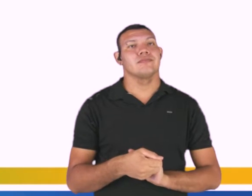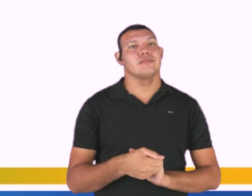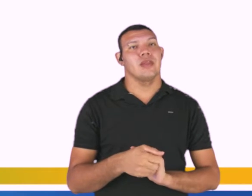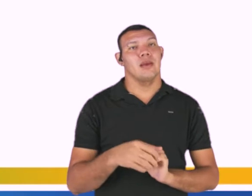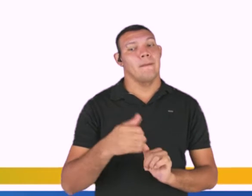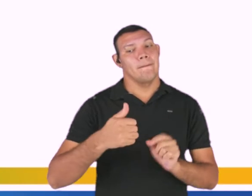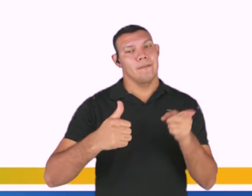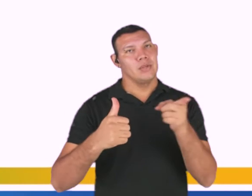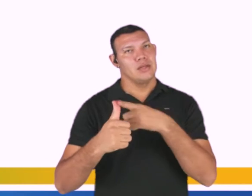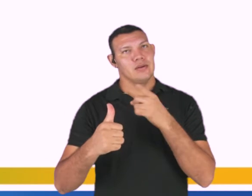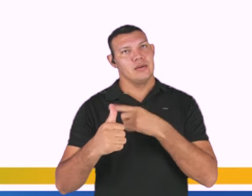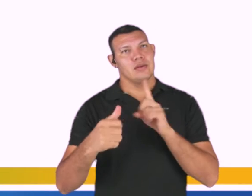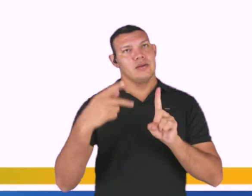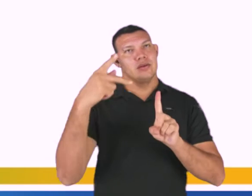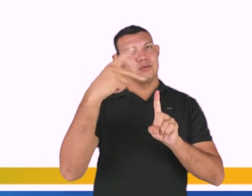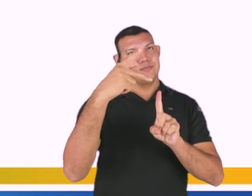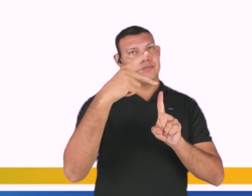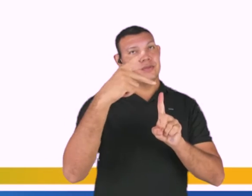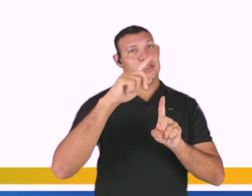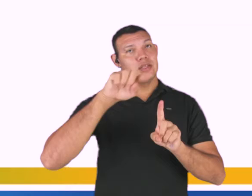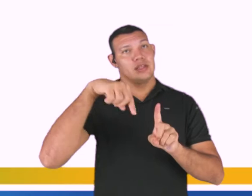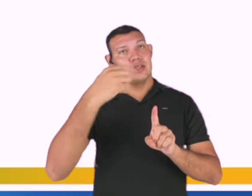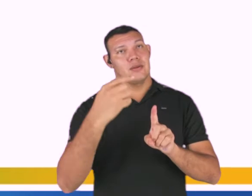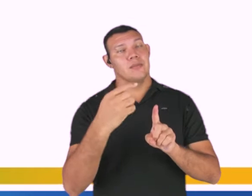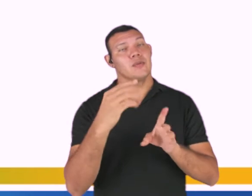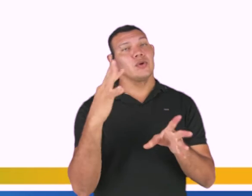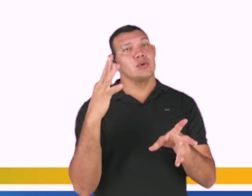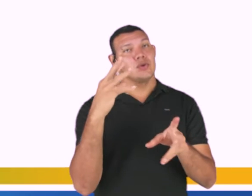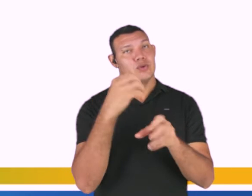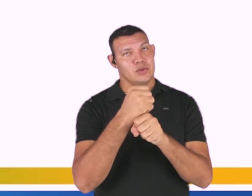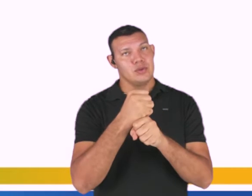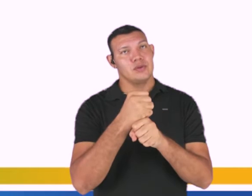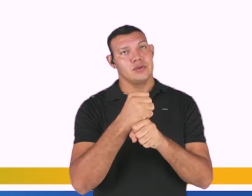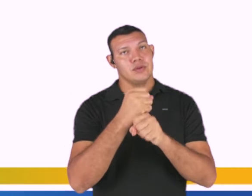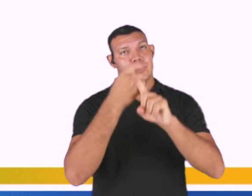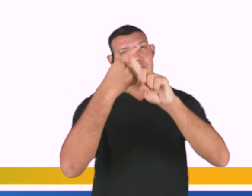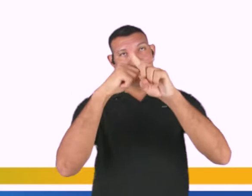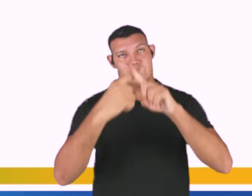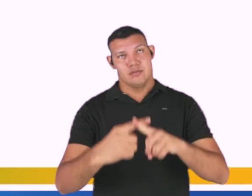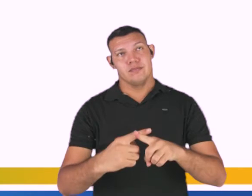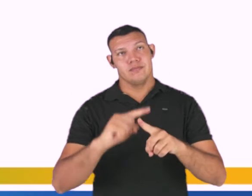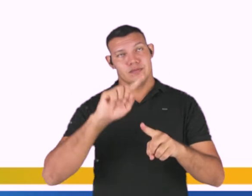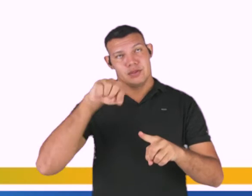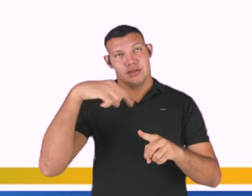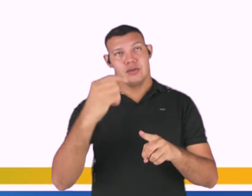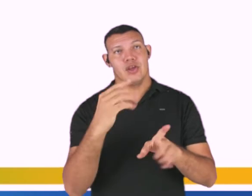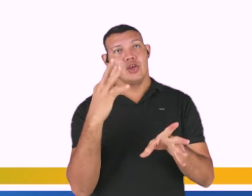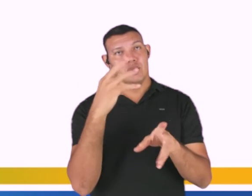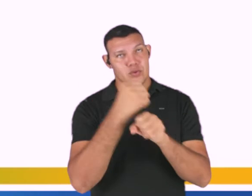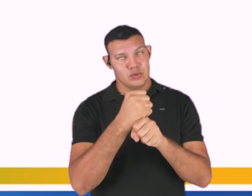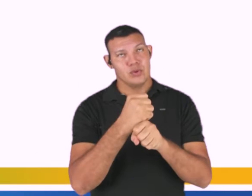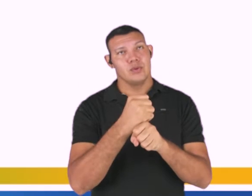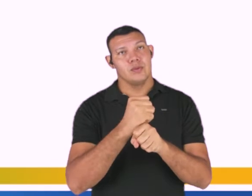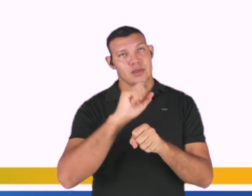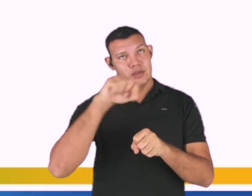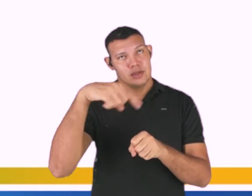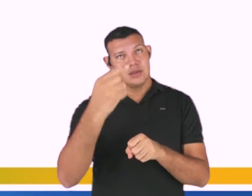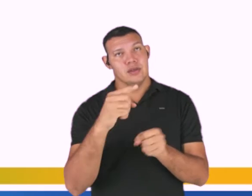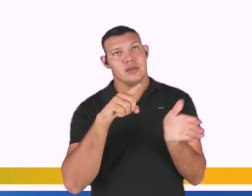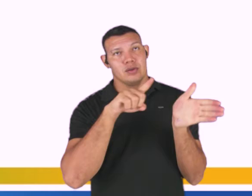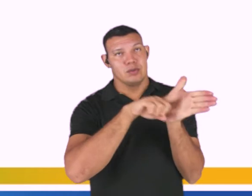multiplicações e, por fim, nós vamos para a adição e subtração dessa sentença. Então acompanhe